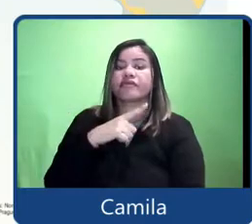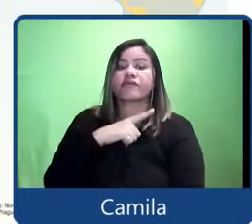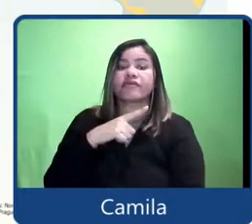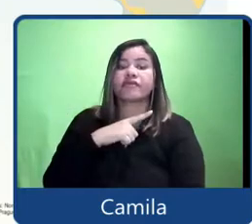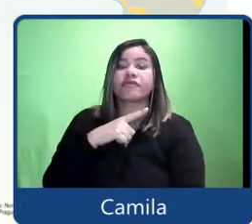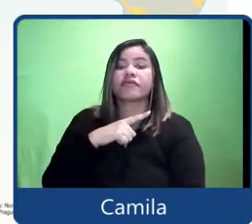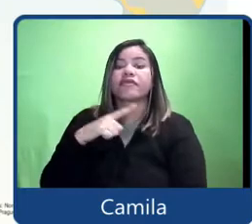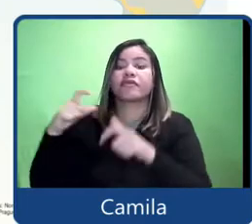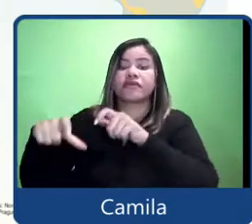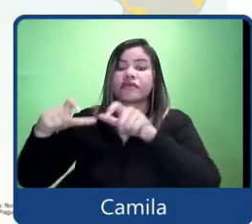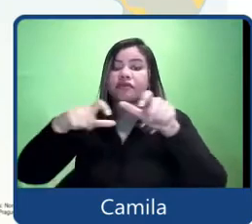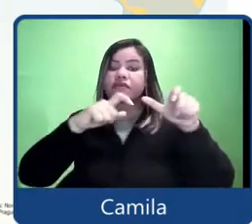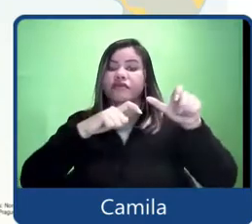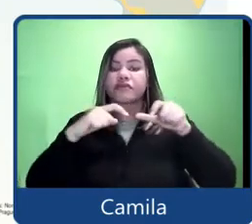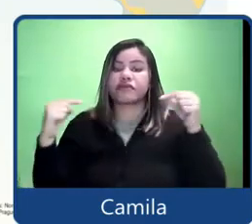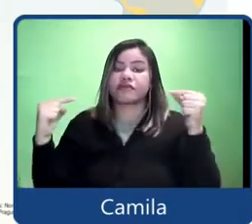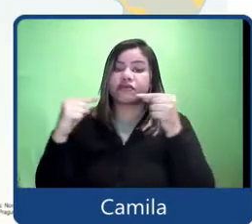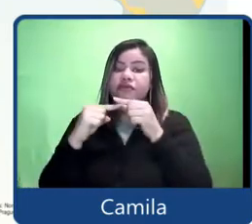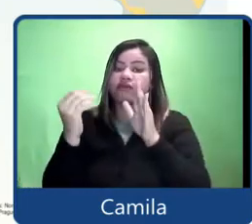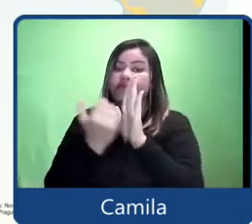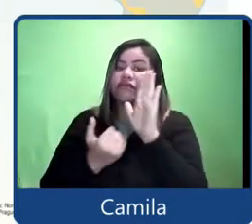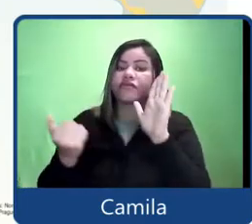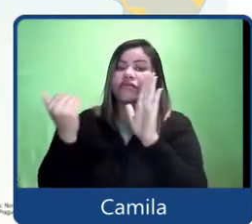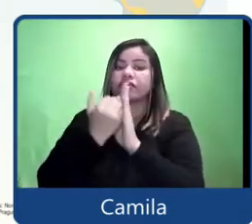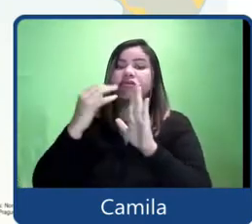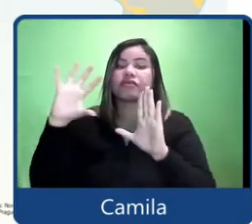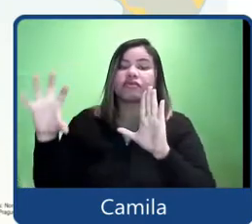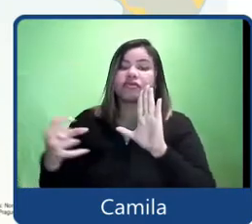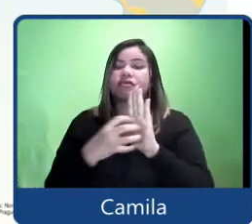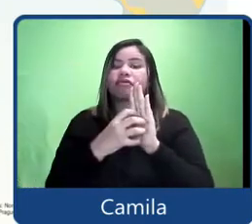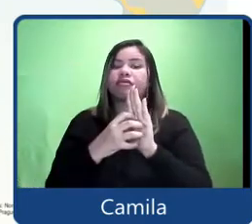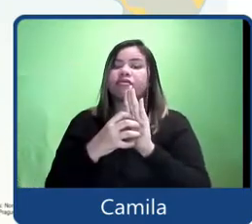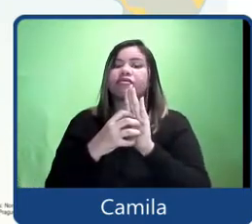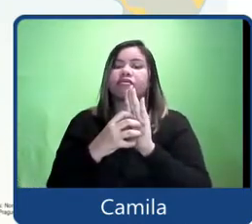né, aos impactos das